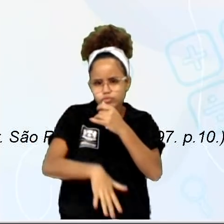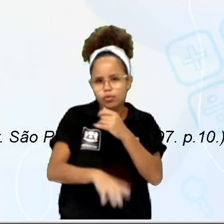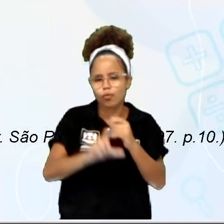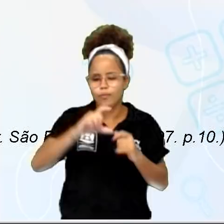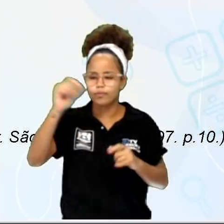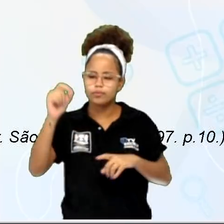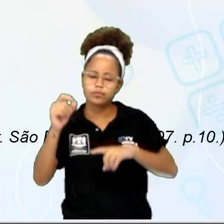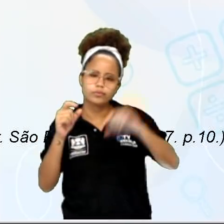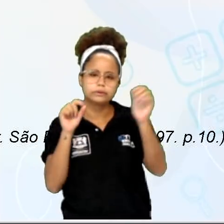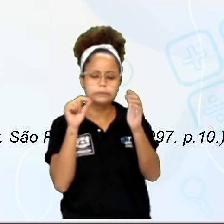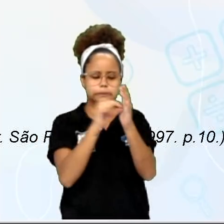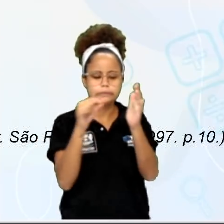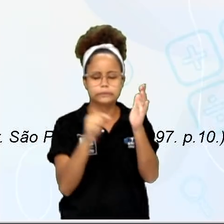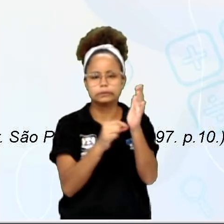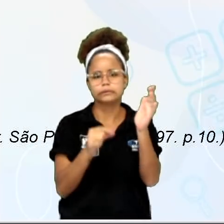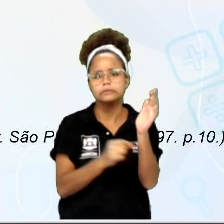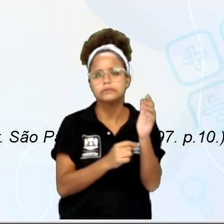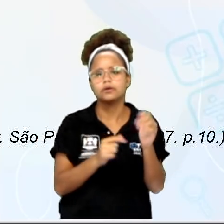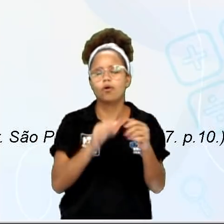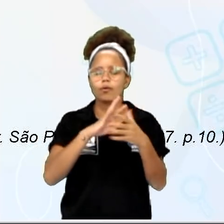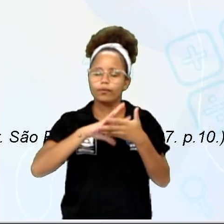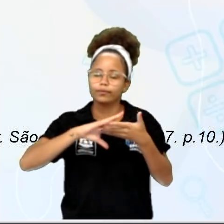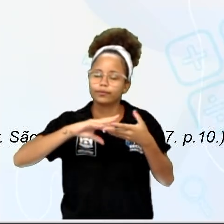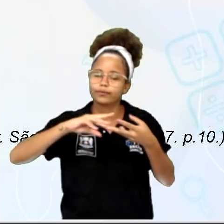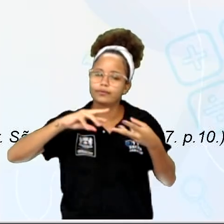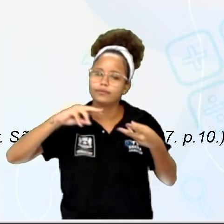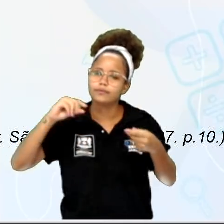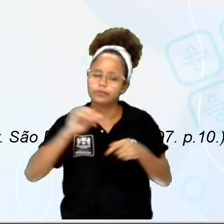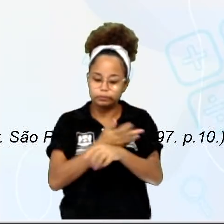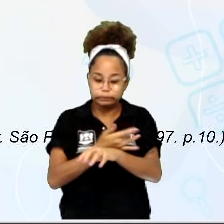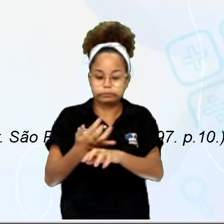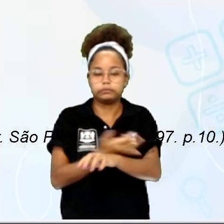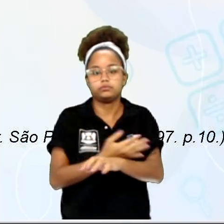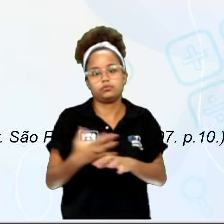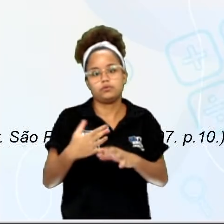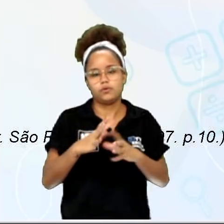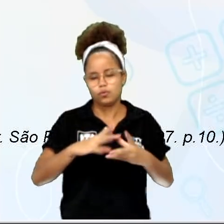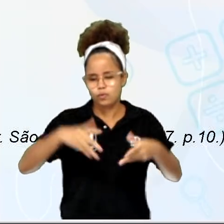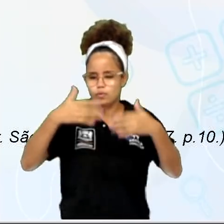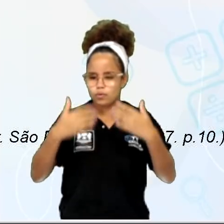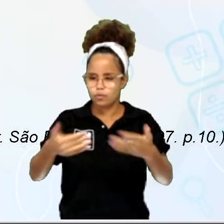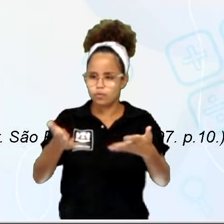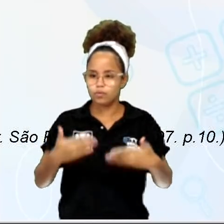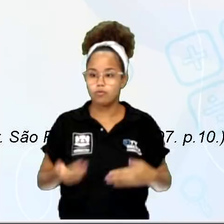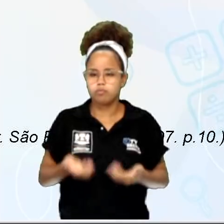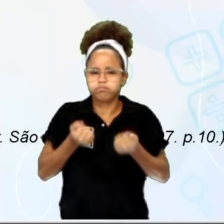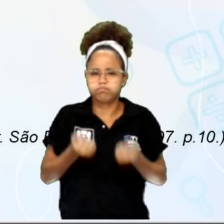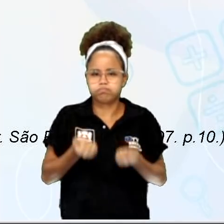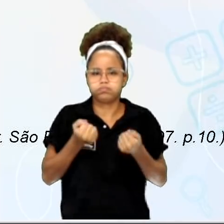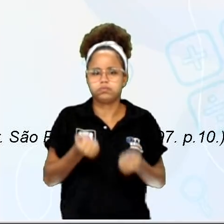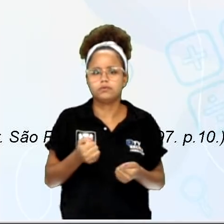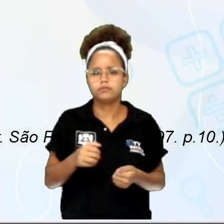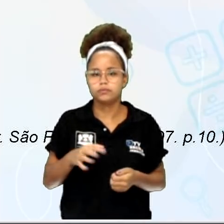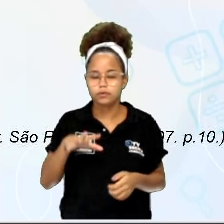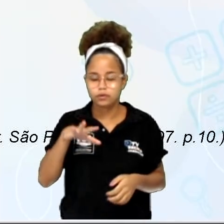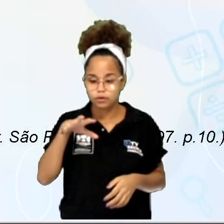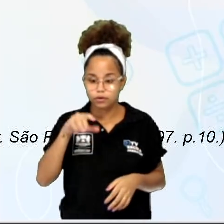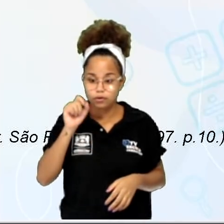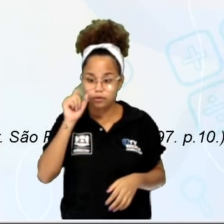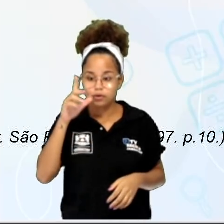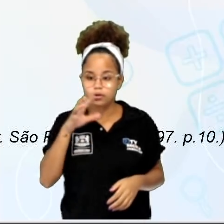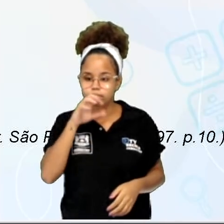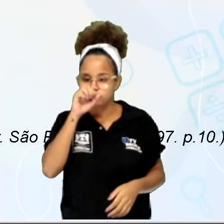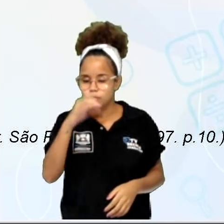pétalas, espinhos. São lisas, ásperas, leves ou densas. Para acordá-las, basta um sopro em